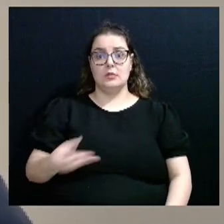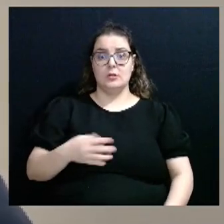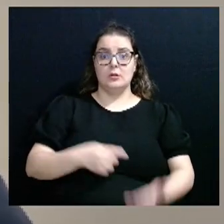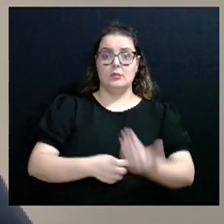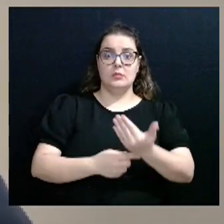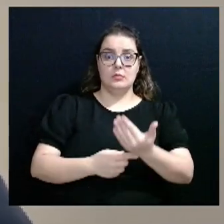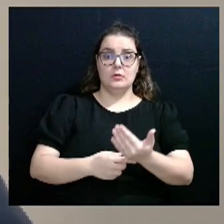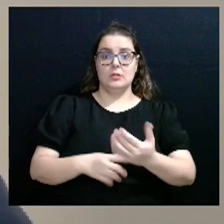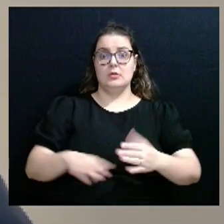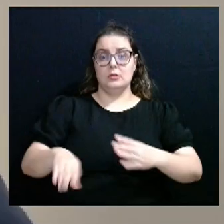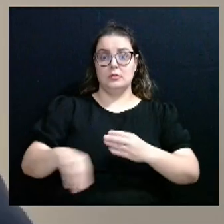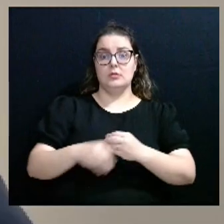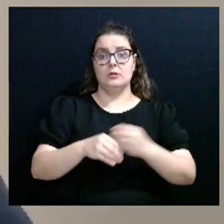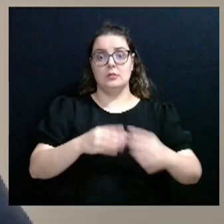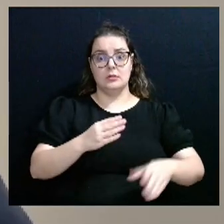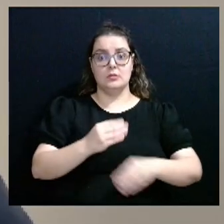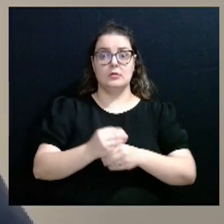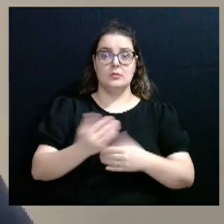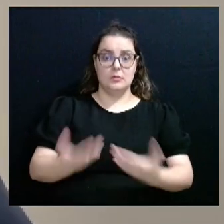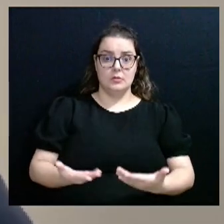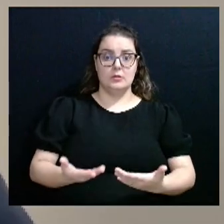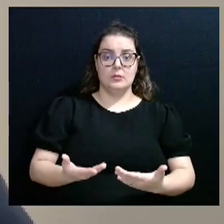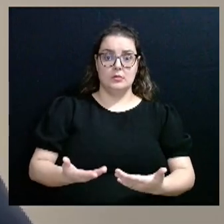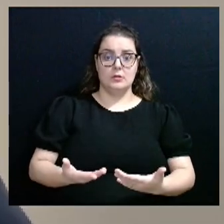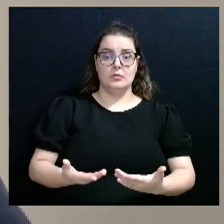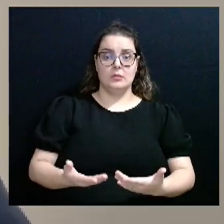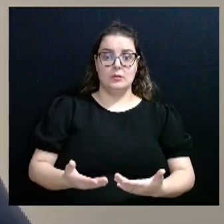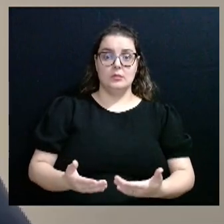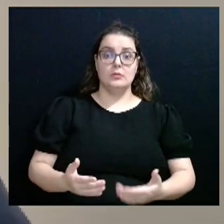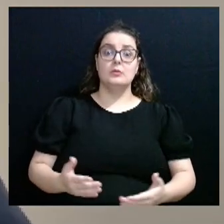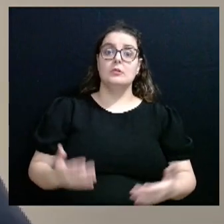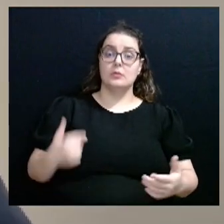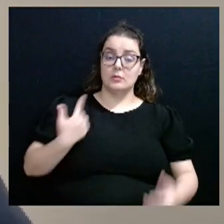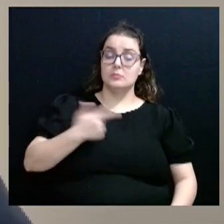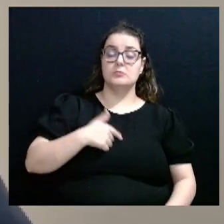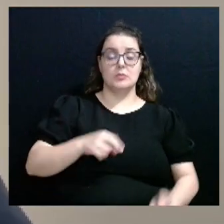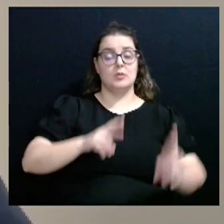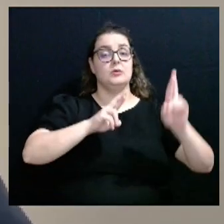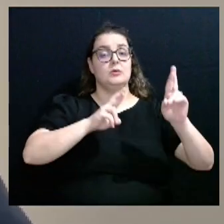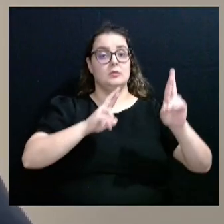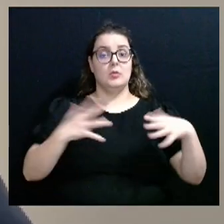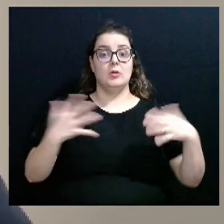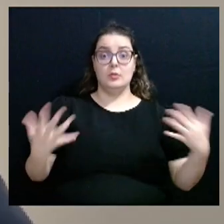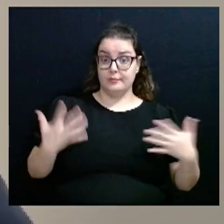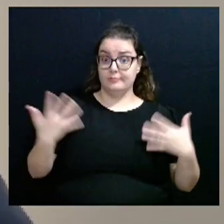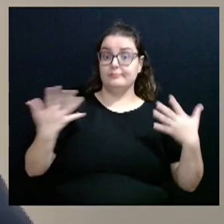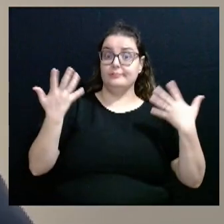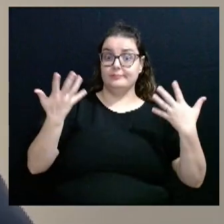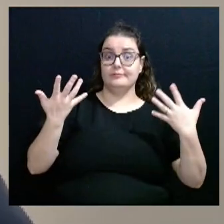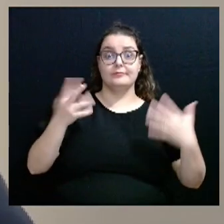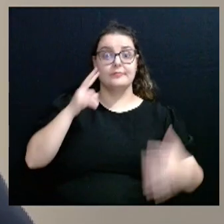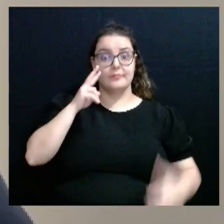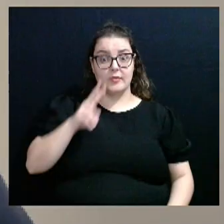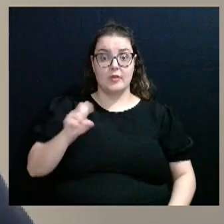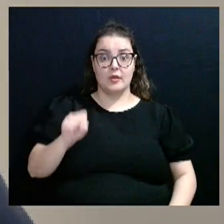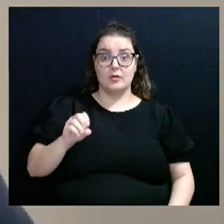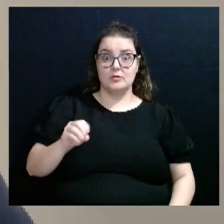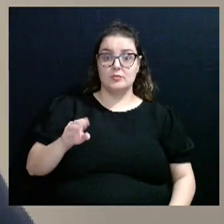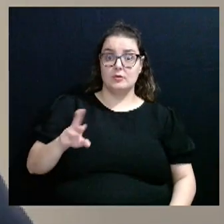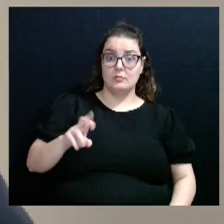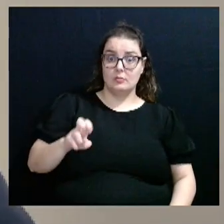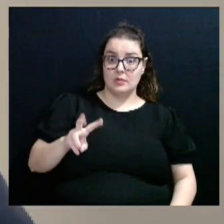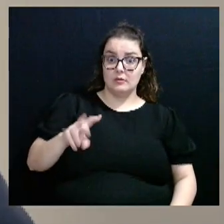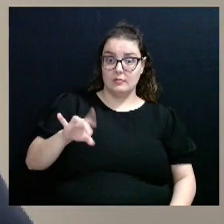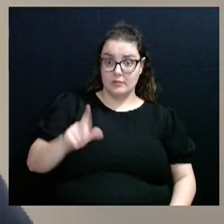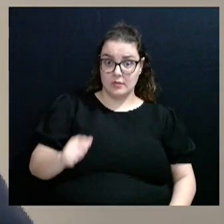ao tratamento do câncer de próstata, o que nos deixa muito animados de poder ver a sobrevida e a qualidade de vida dos nossos pacientes